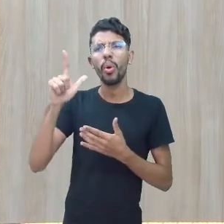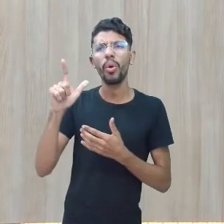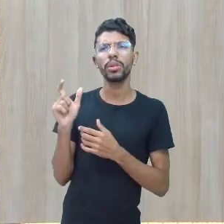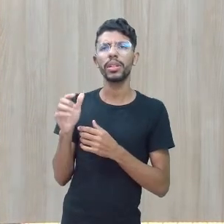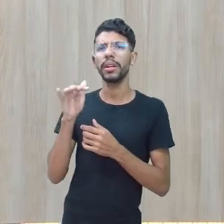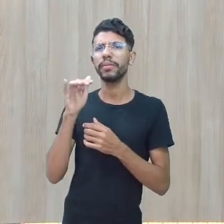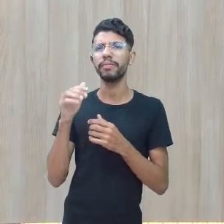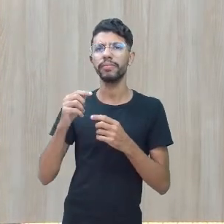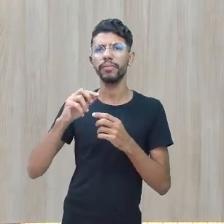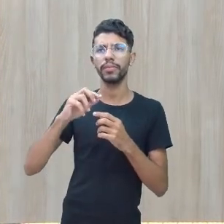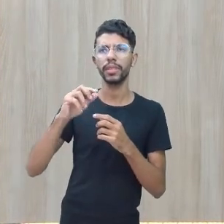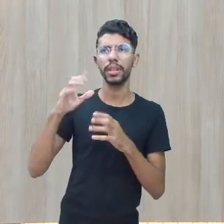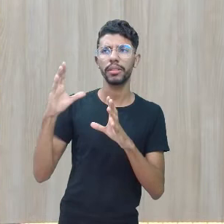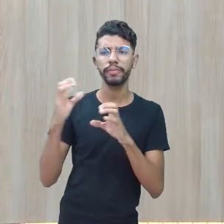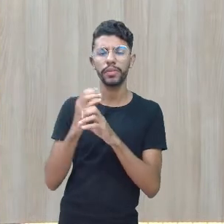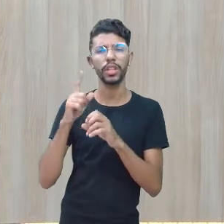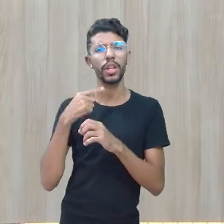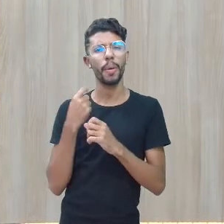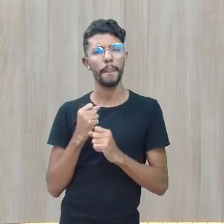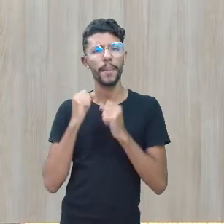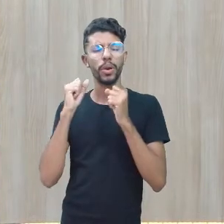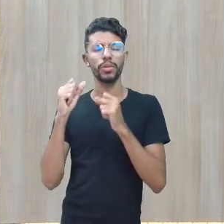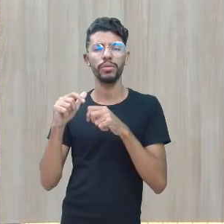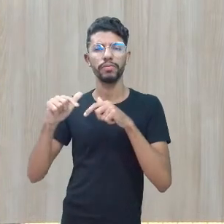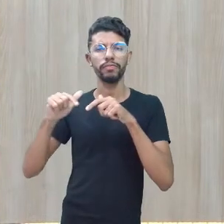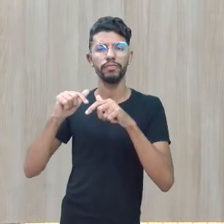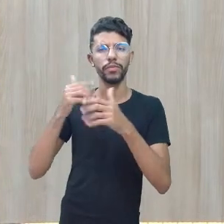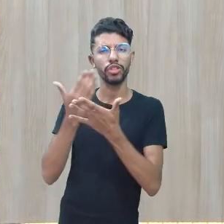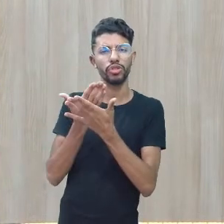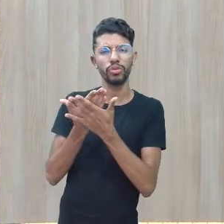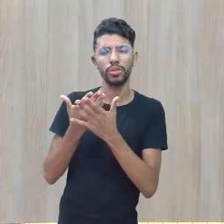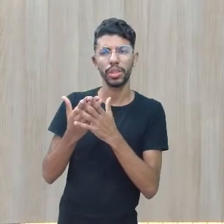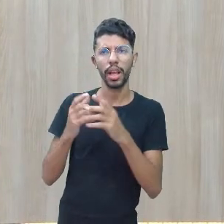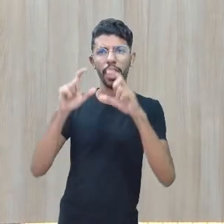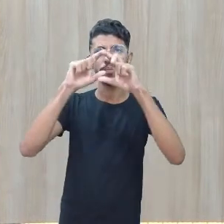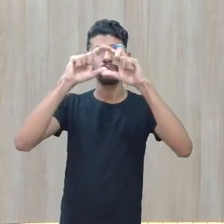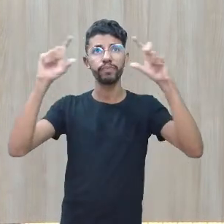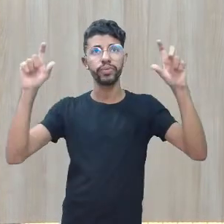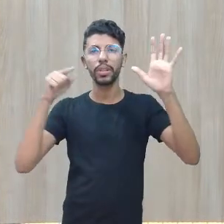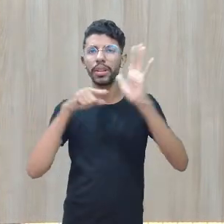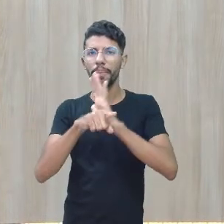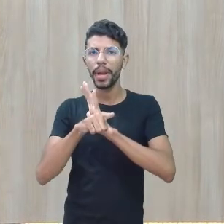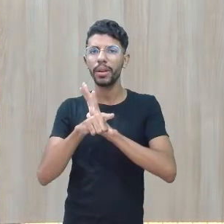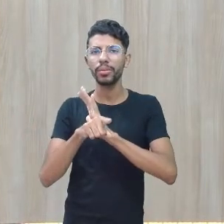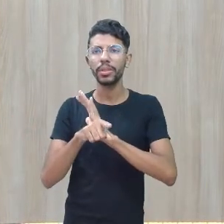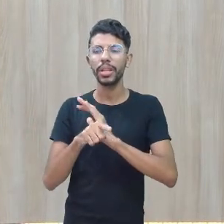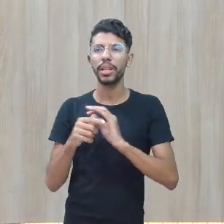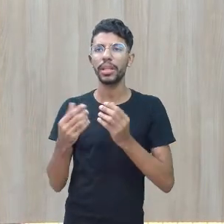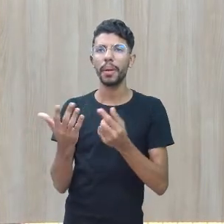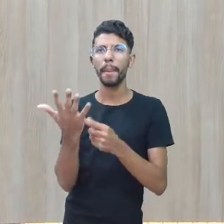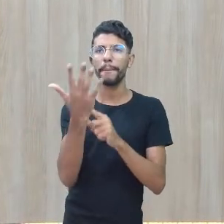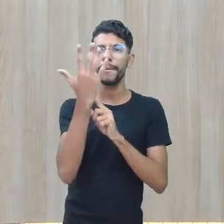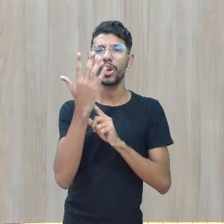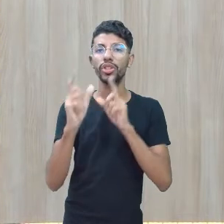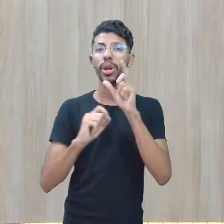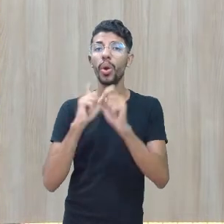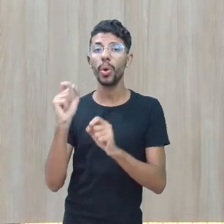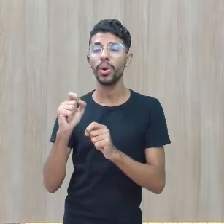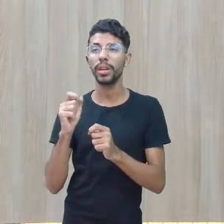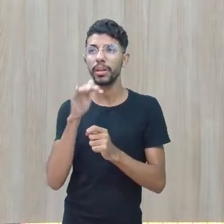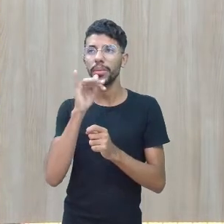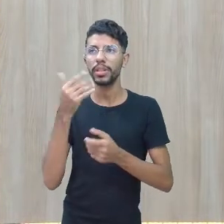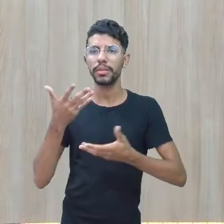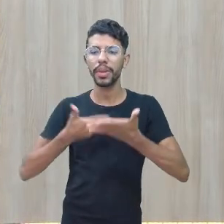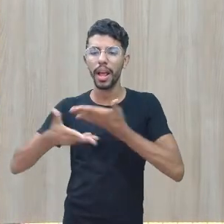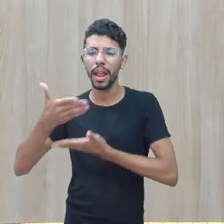eu consigo trabalhar na leitura de uma questão, no enunciado de uma questão, que traz para mim essa relação entre